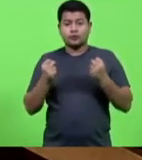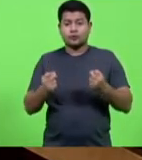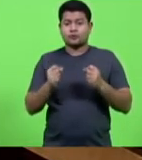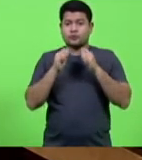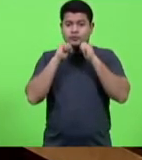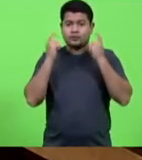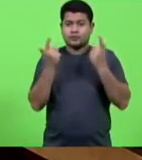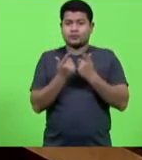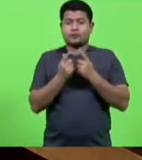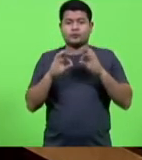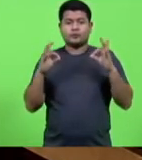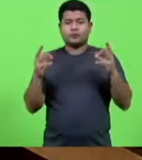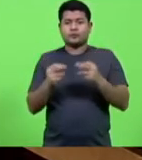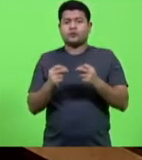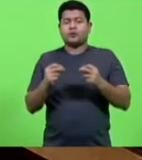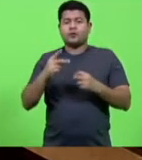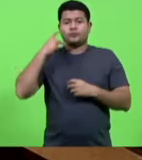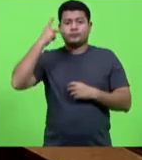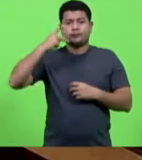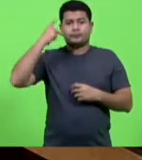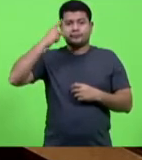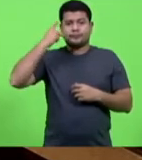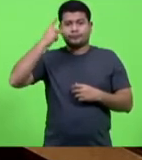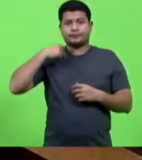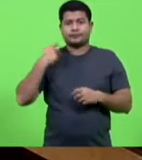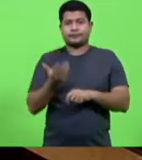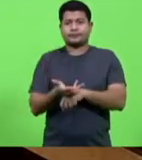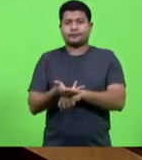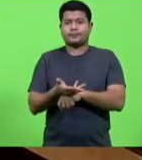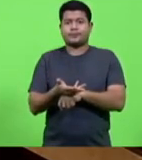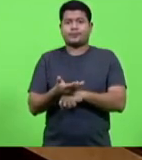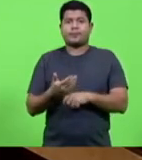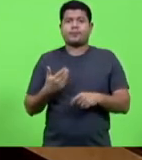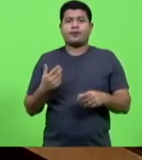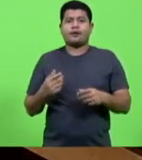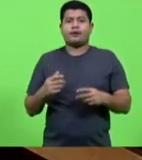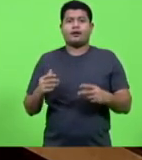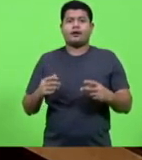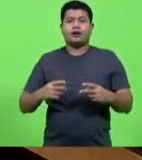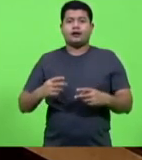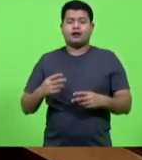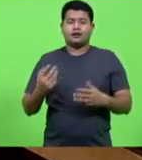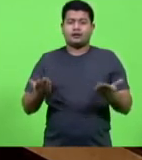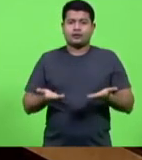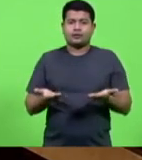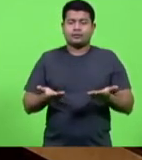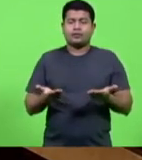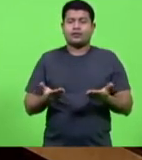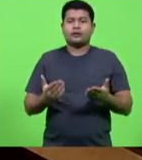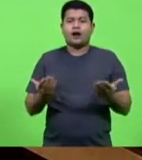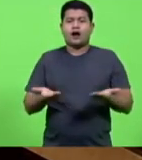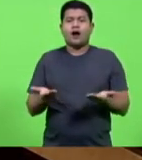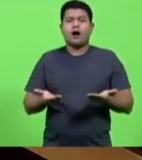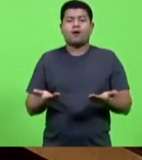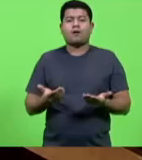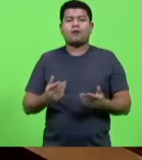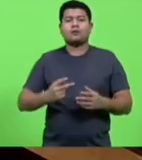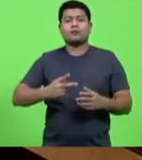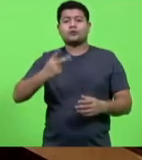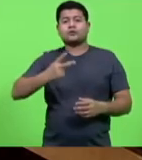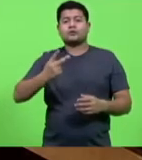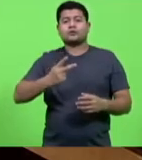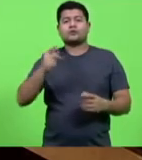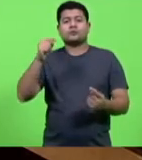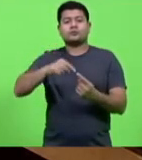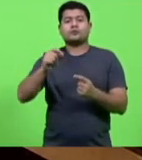Legislativa, de todos os parlamentares, em agilizar. E o segundo passo, deputado José Milton, é fazer com que o BADESC e o